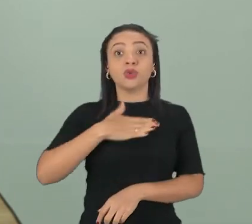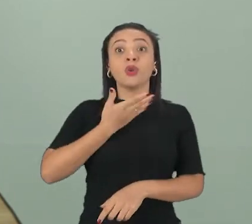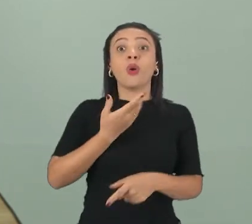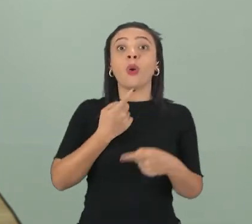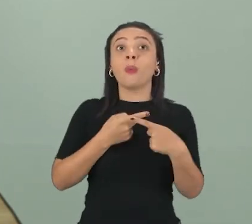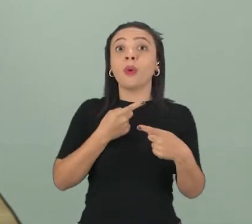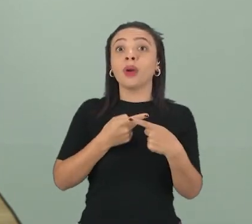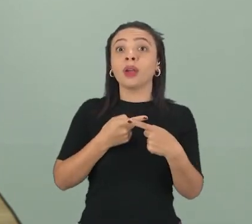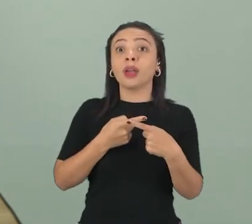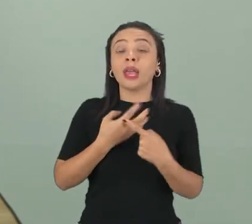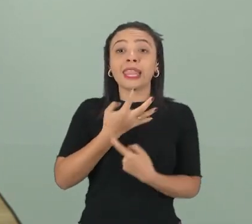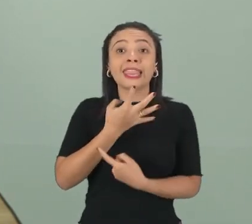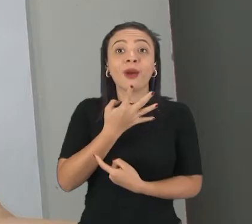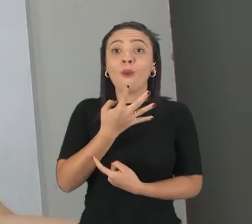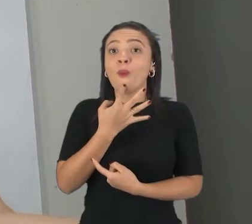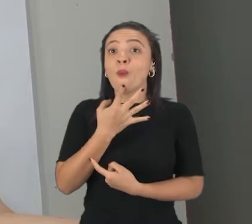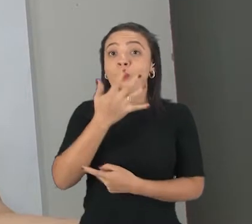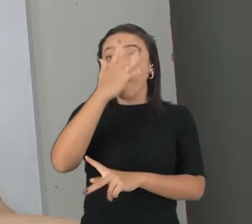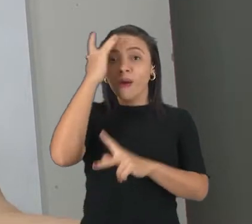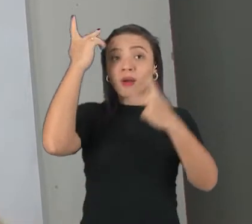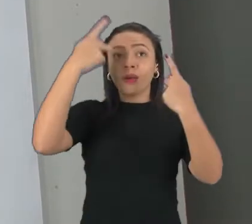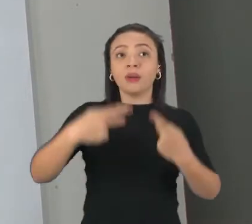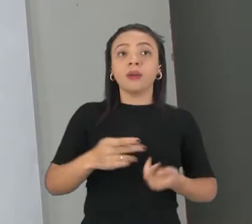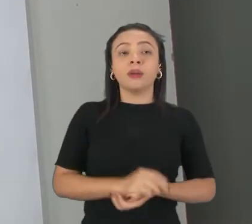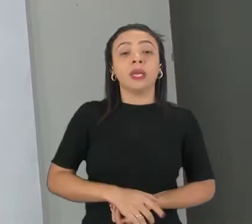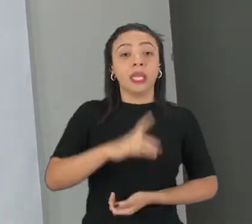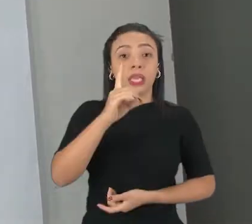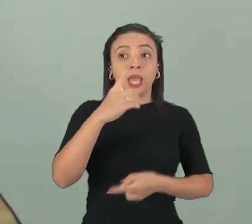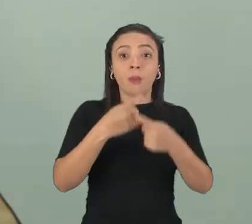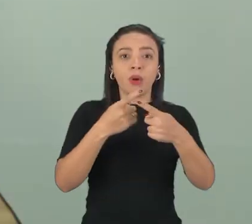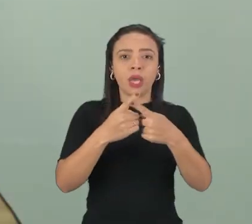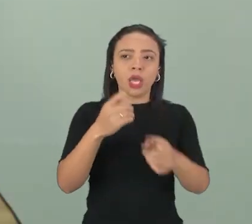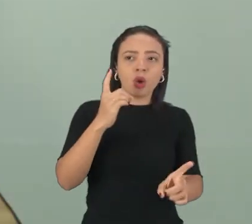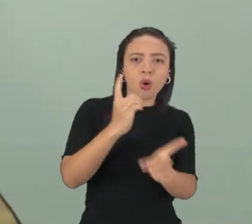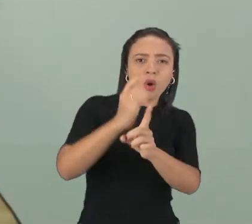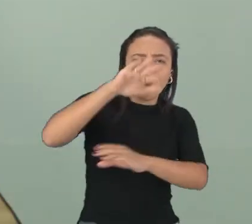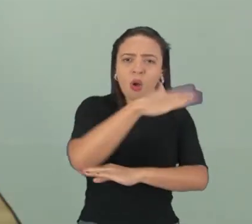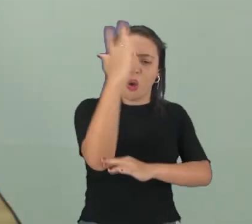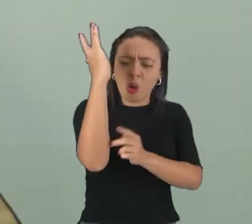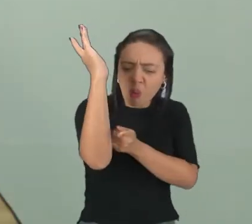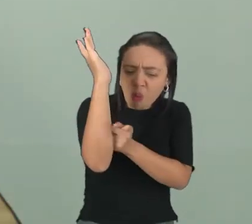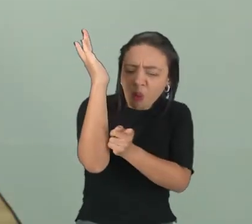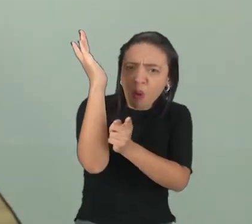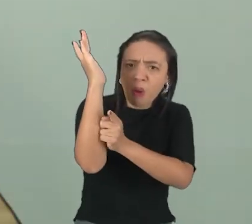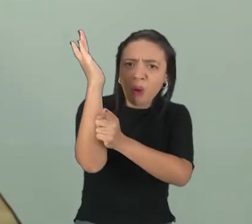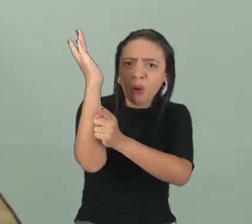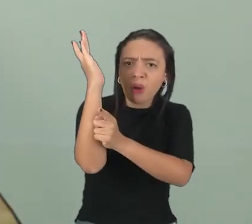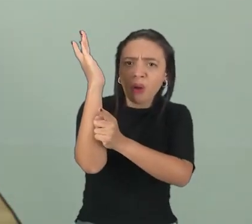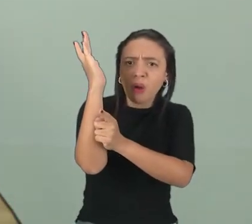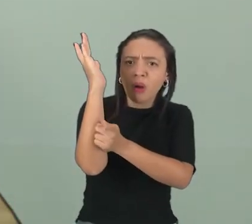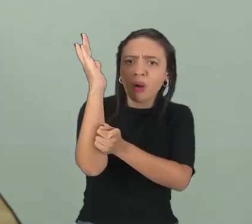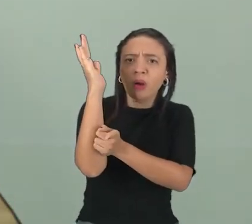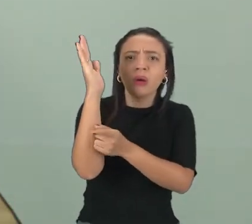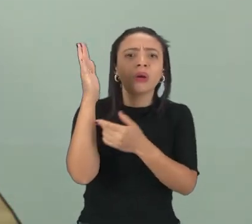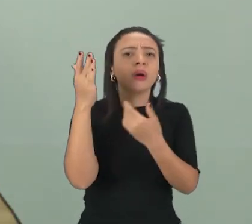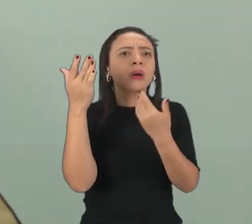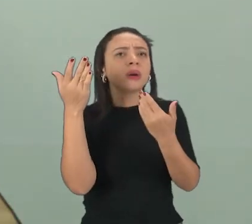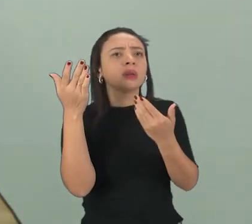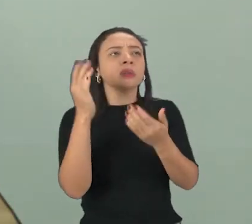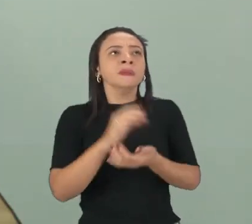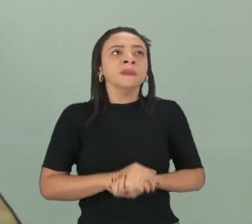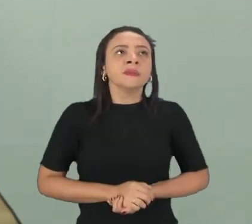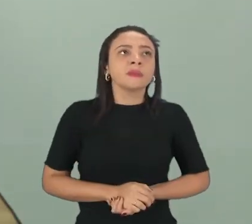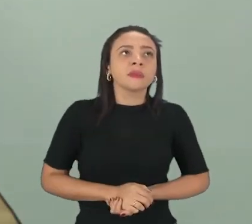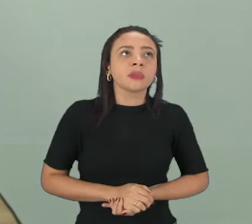porque ele não conhecia os seres humanos. Viu espinho no meio do mato? Também não. Quem entrou no meio do mato com os espinhos